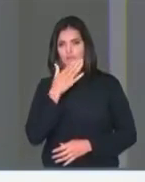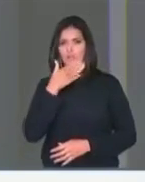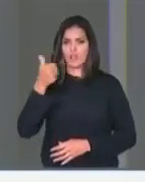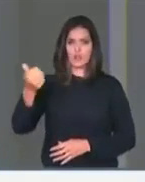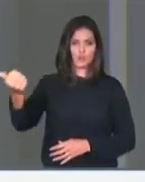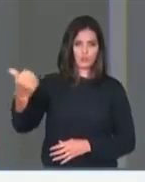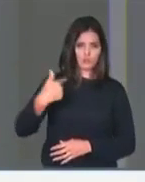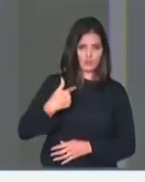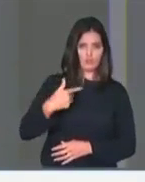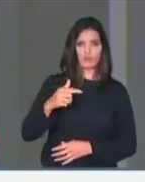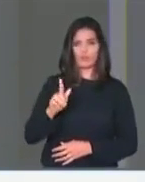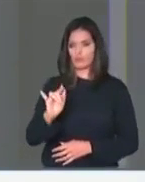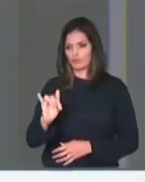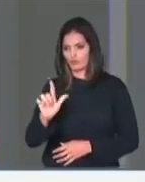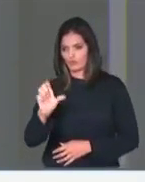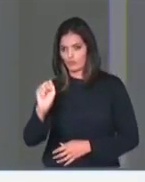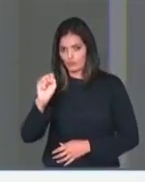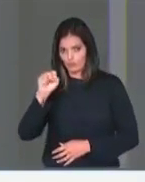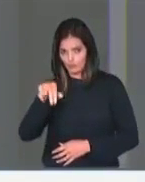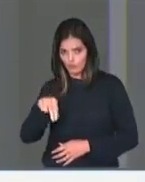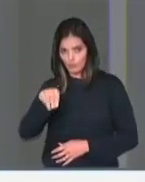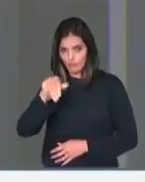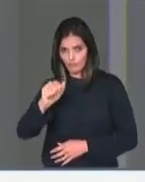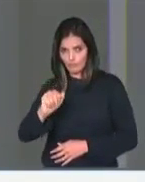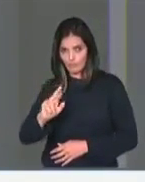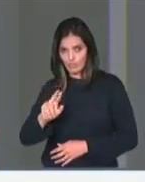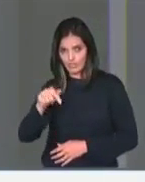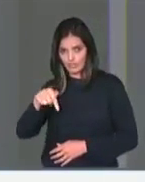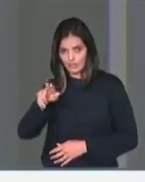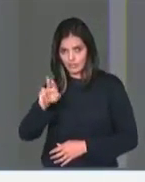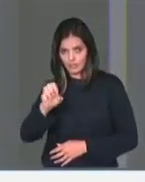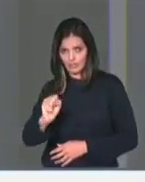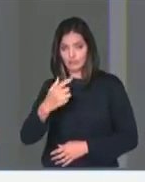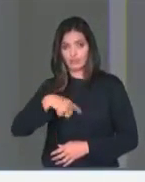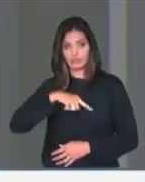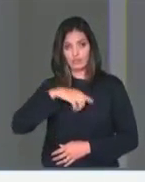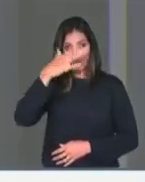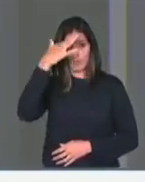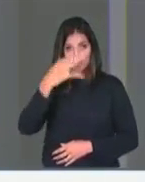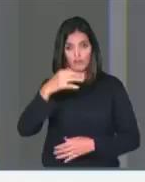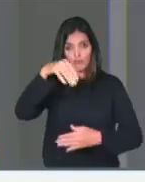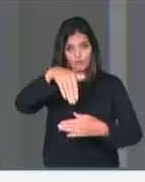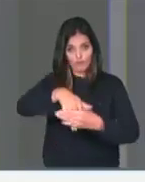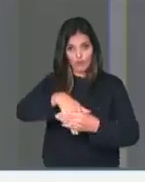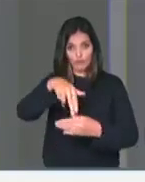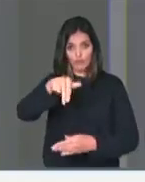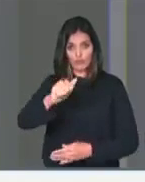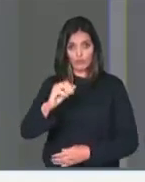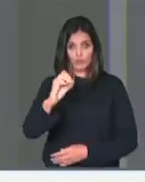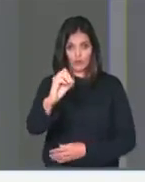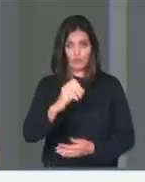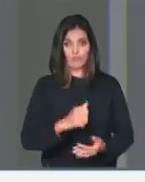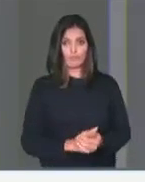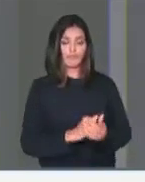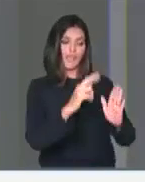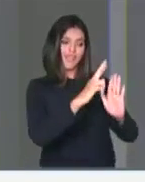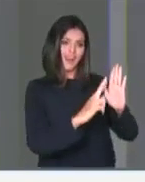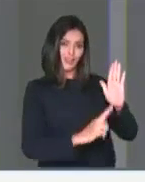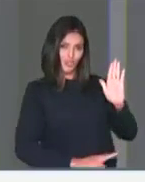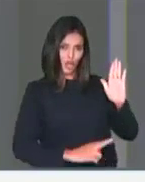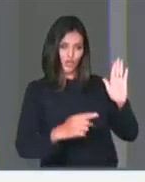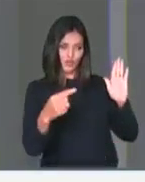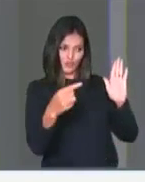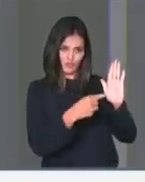mais lento do que eu gilson marques santa catarina a gente entendeu que o voto deveria ser não não ao